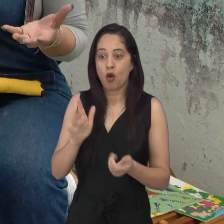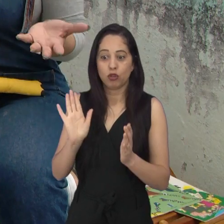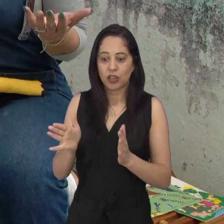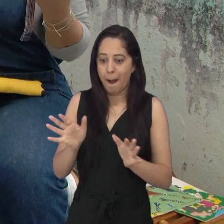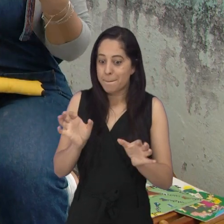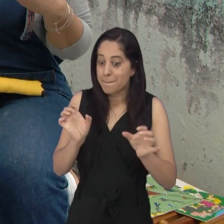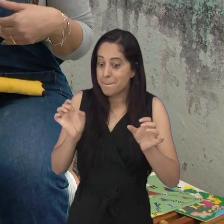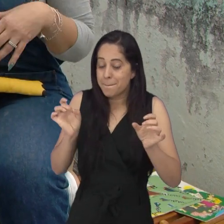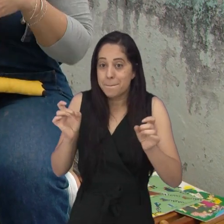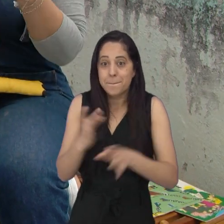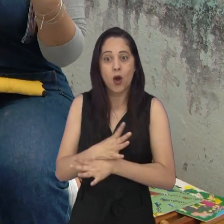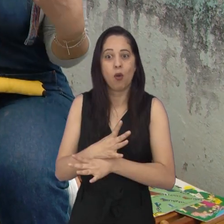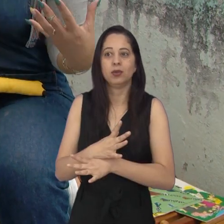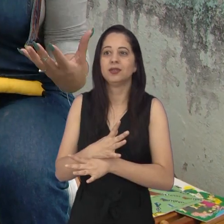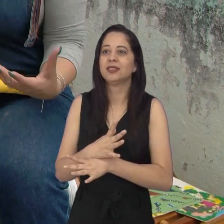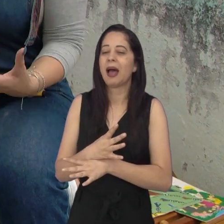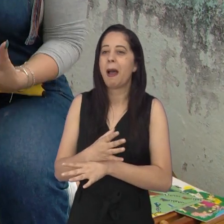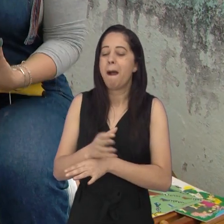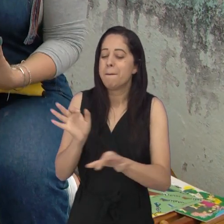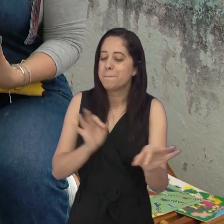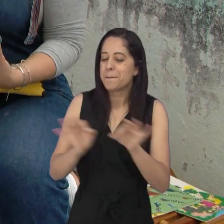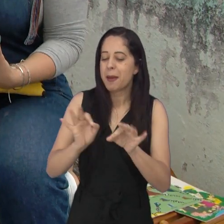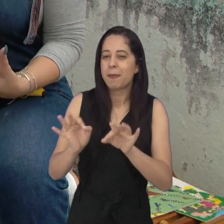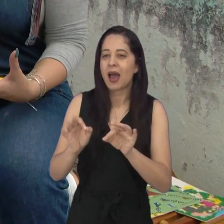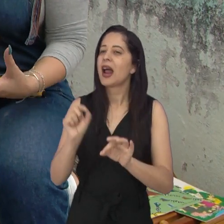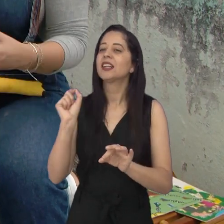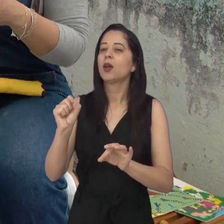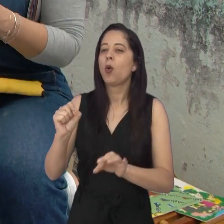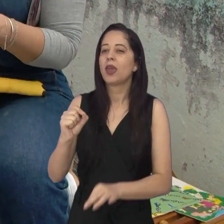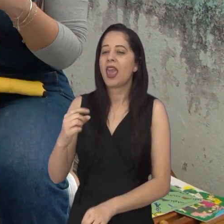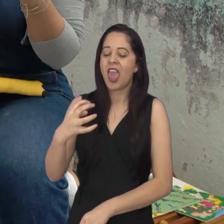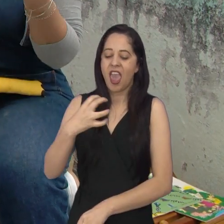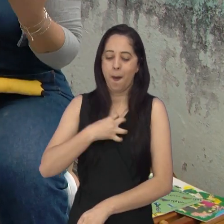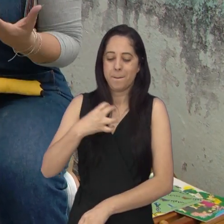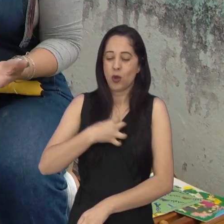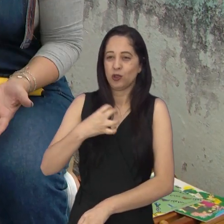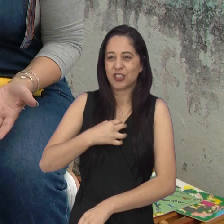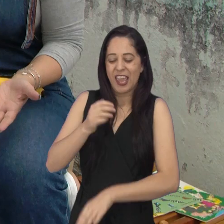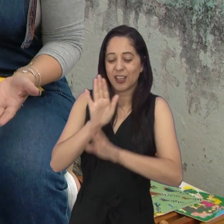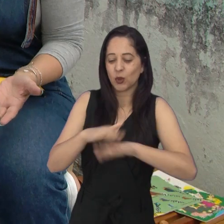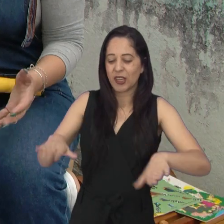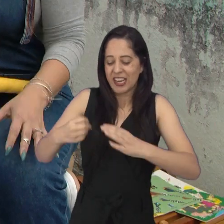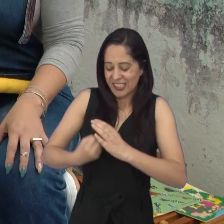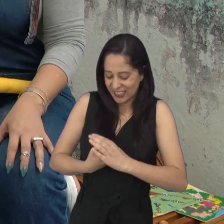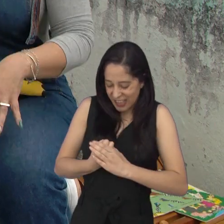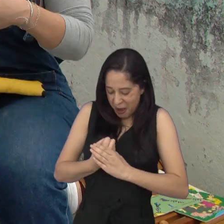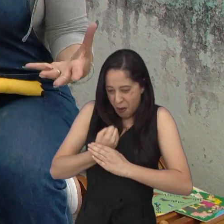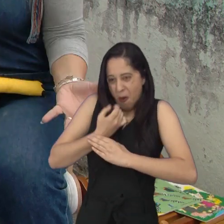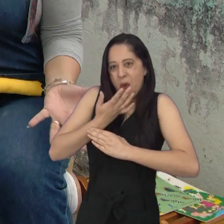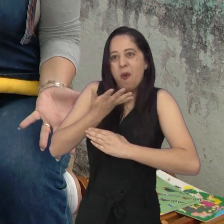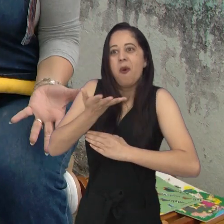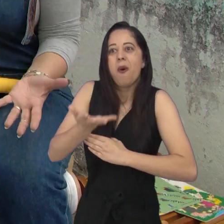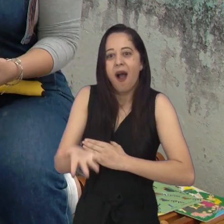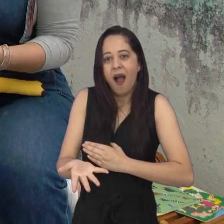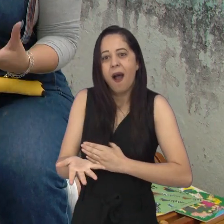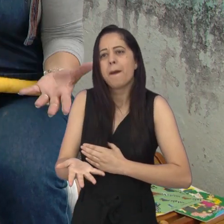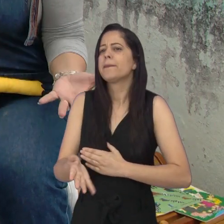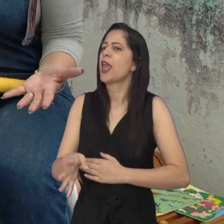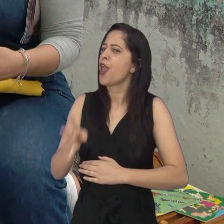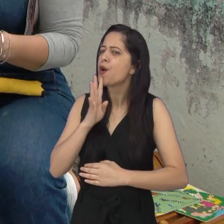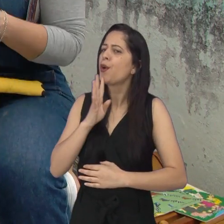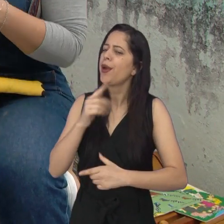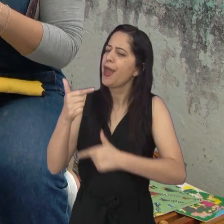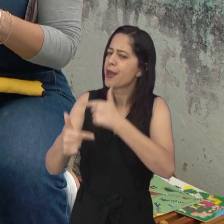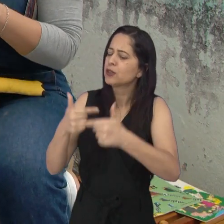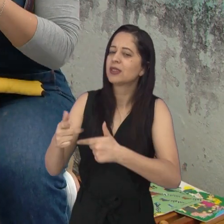preparada para soltar minha criança interior, né? E falando em criança, eu quero saber, eu sei do seu trabalho, mas eu não